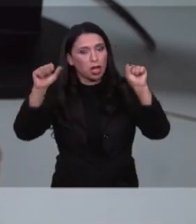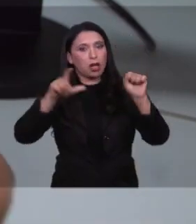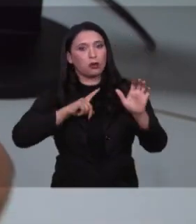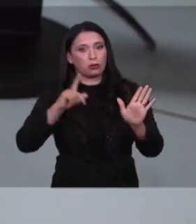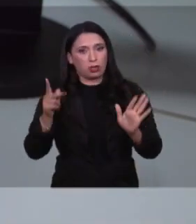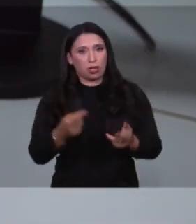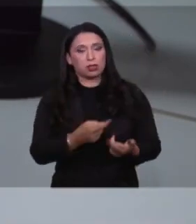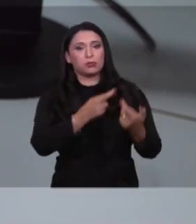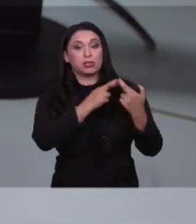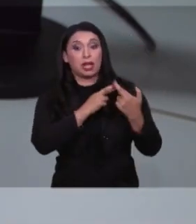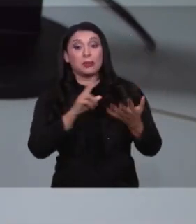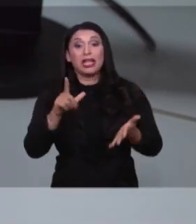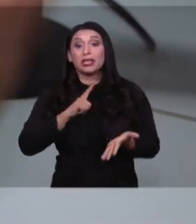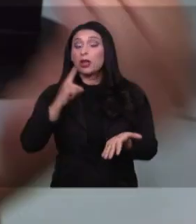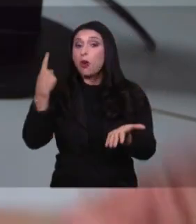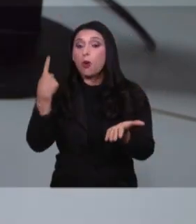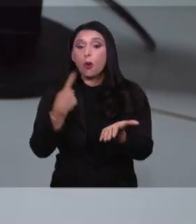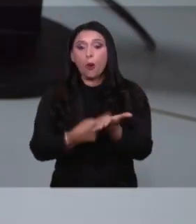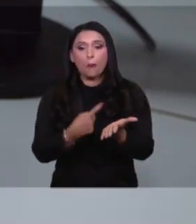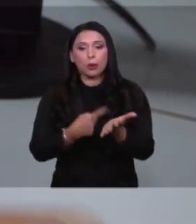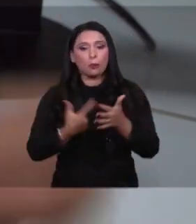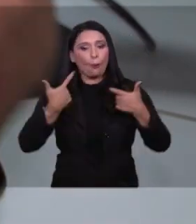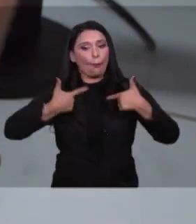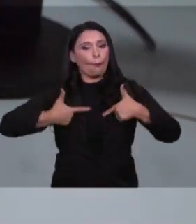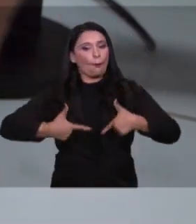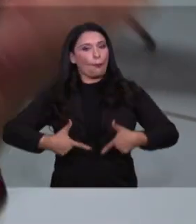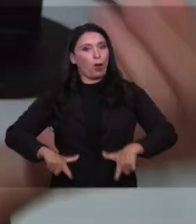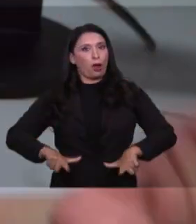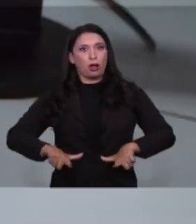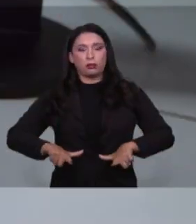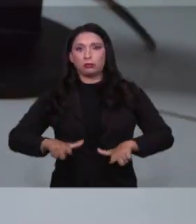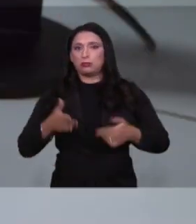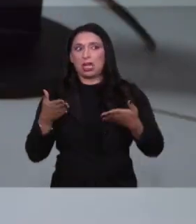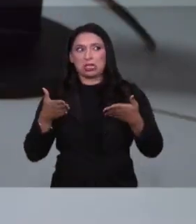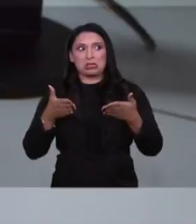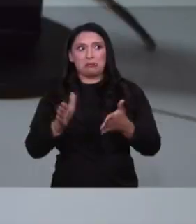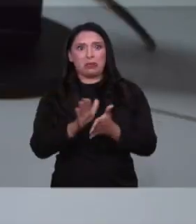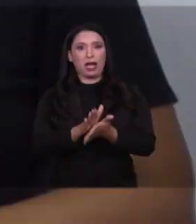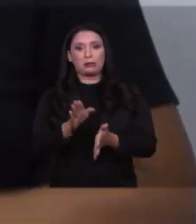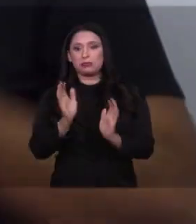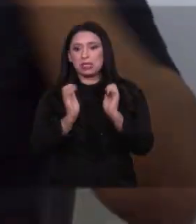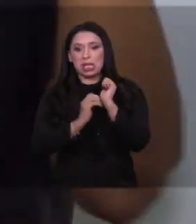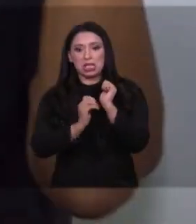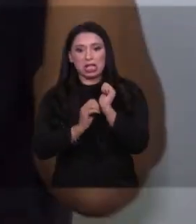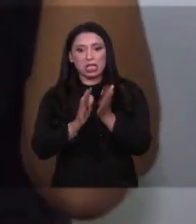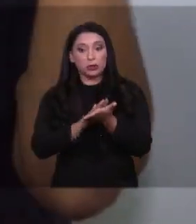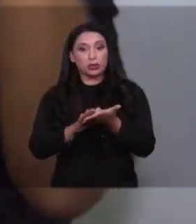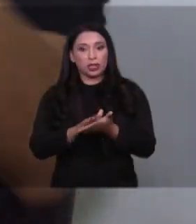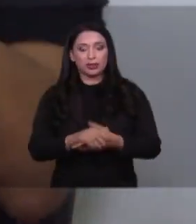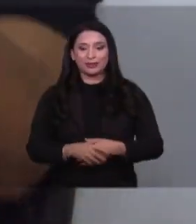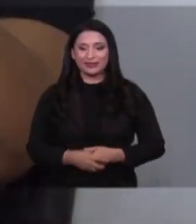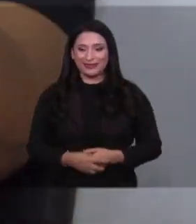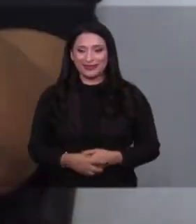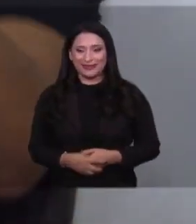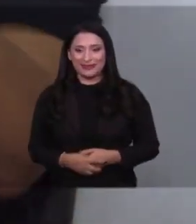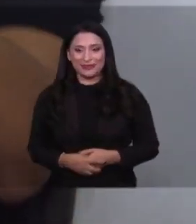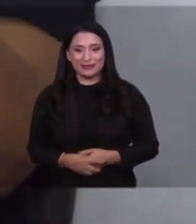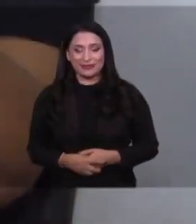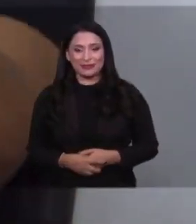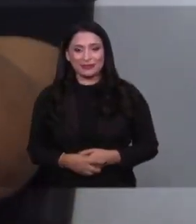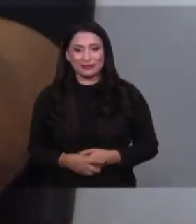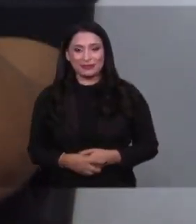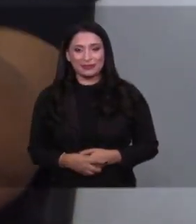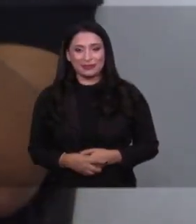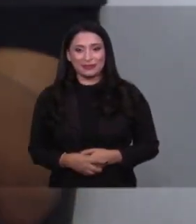mesmo compromisso que nós temos de isenção, né? de sigilo. Parabéns a vocês, eu